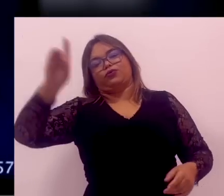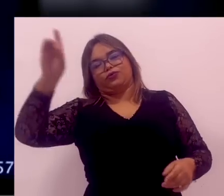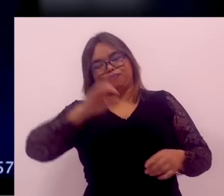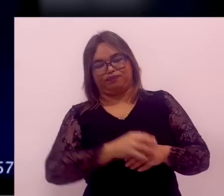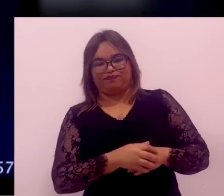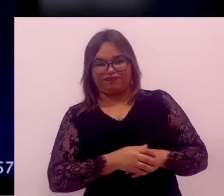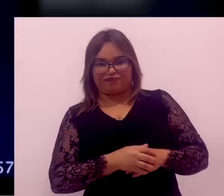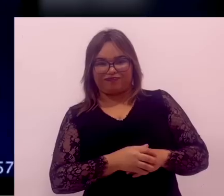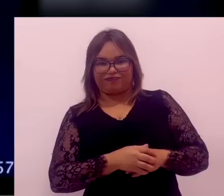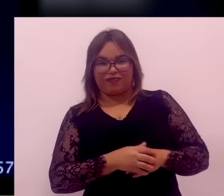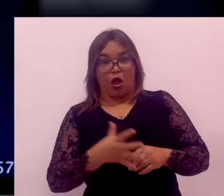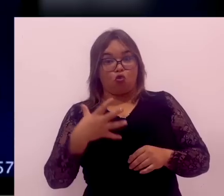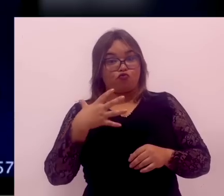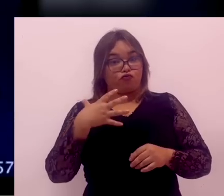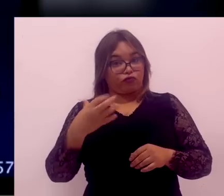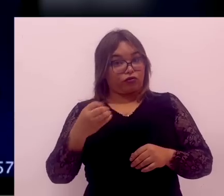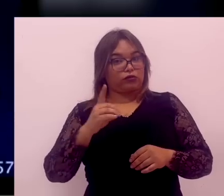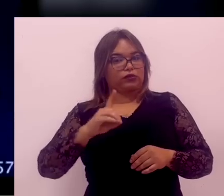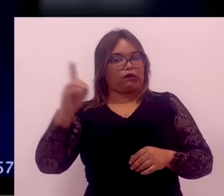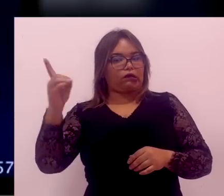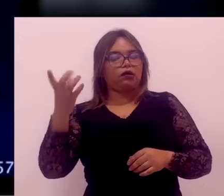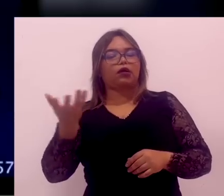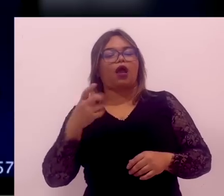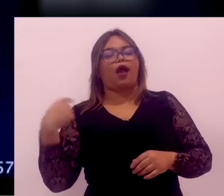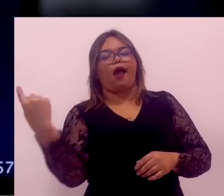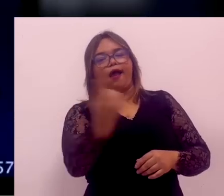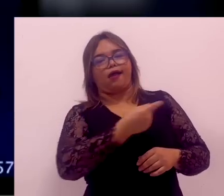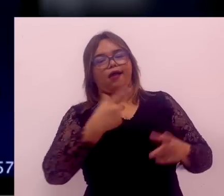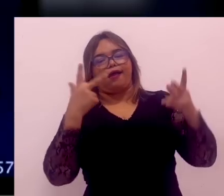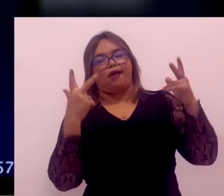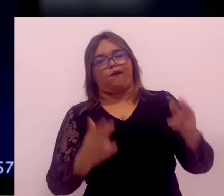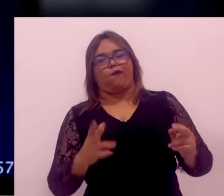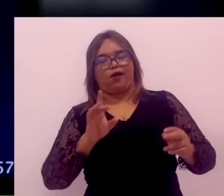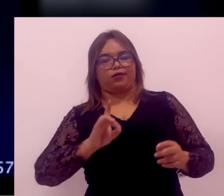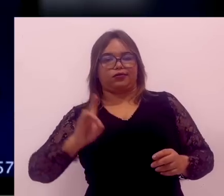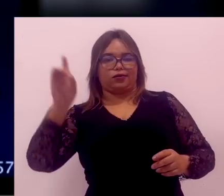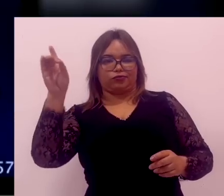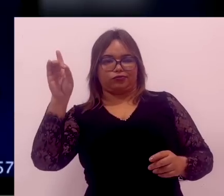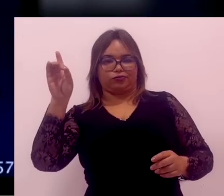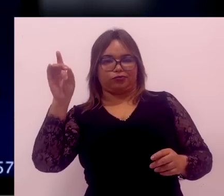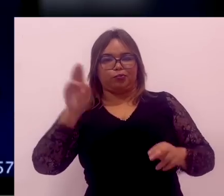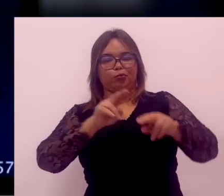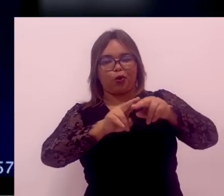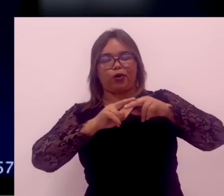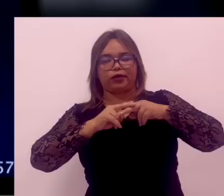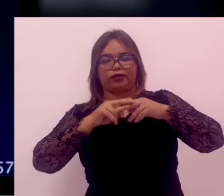nossa natureza para que ele, feito homem, pudesse nos tornar deuses.